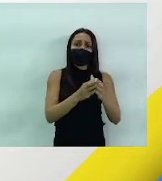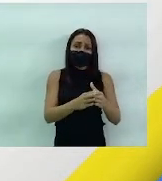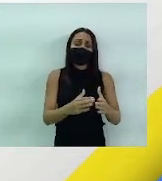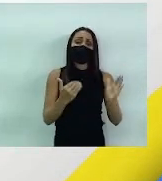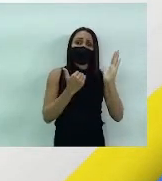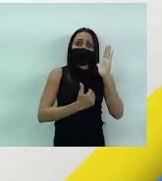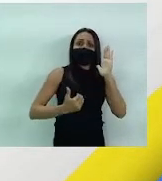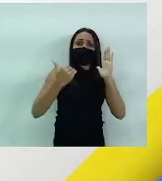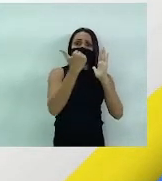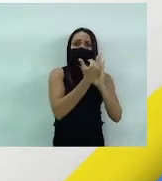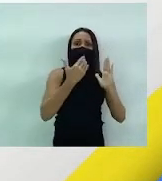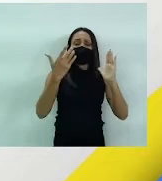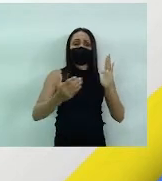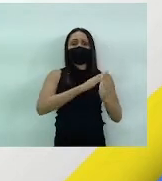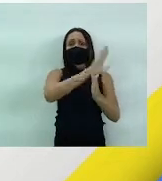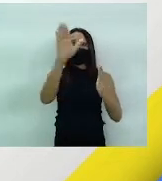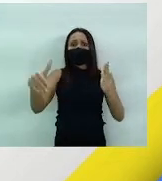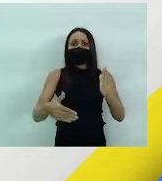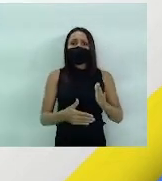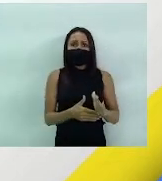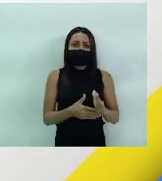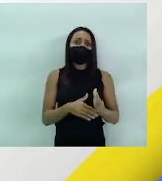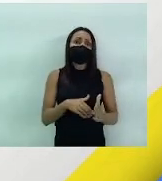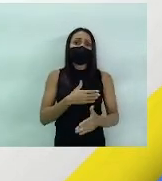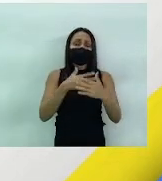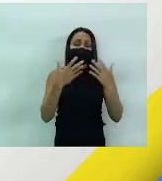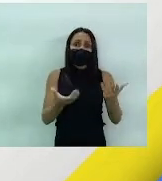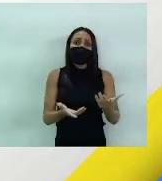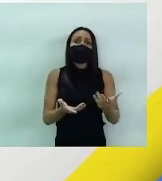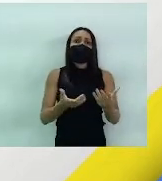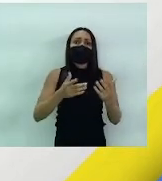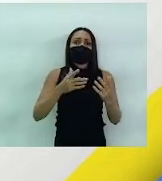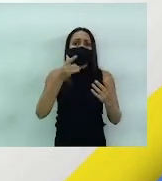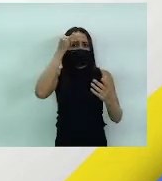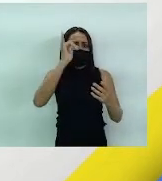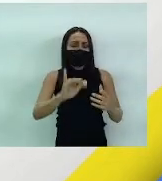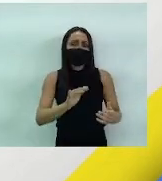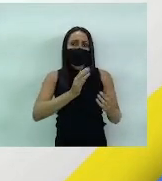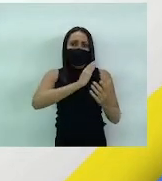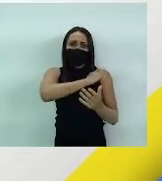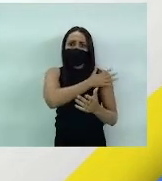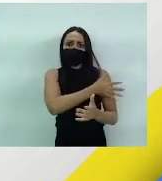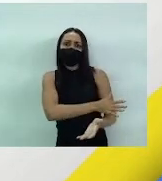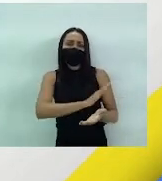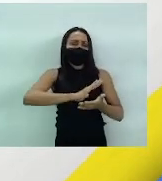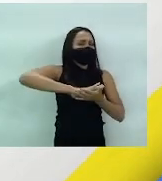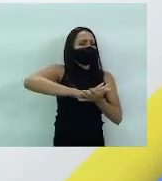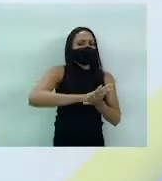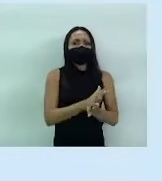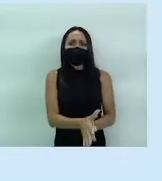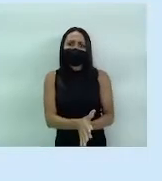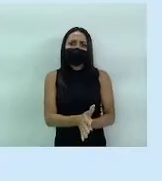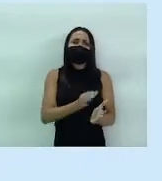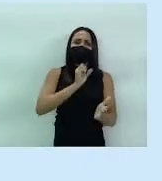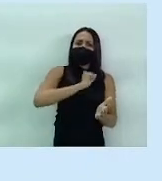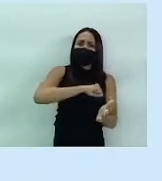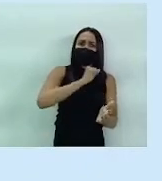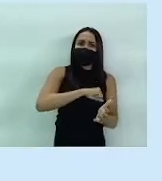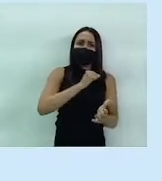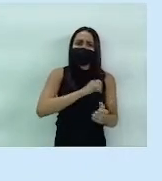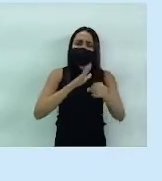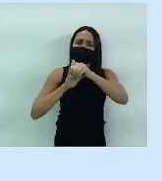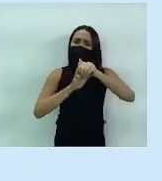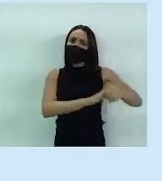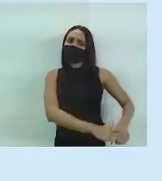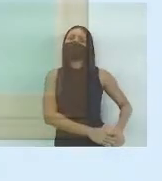a salvo de toda forma de negligência, discriminação, exploração, violência, crueldade e opressão. Então